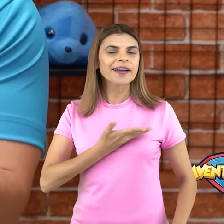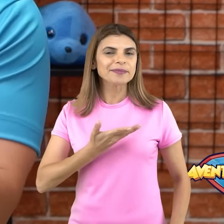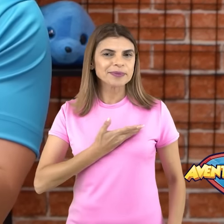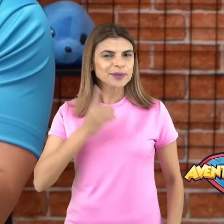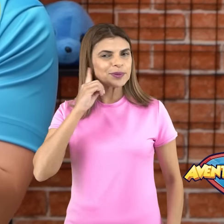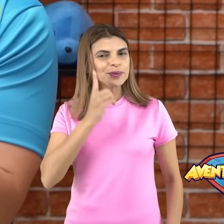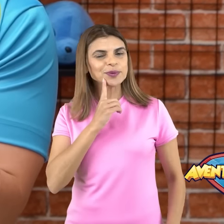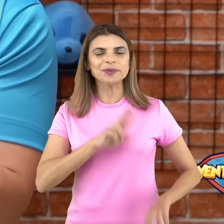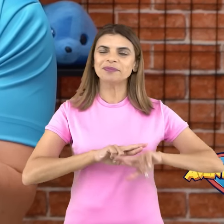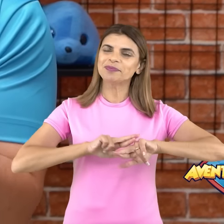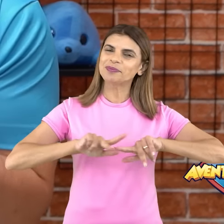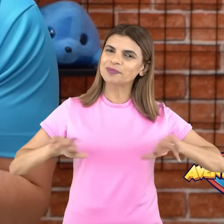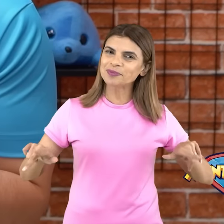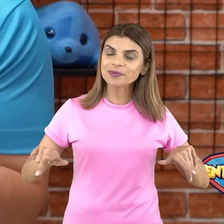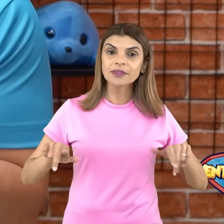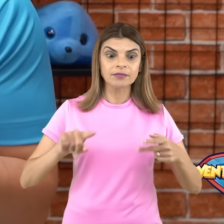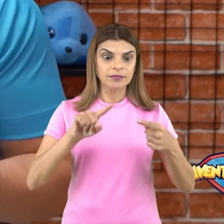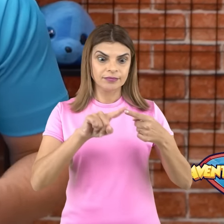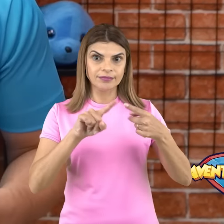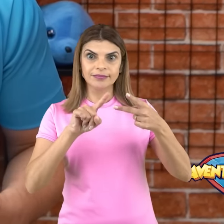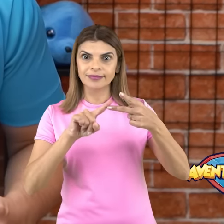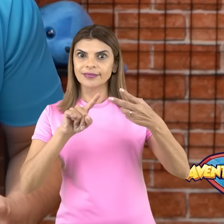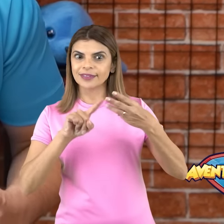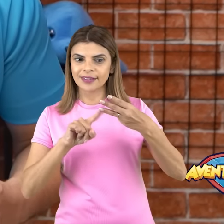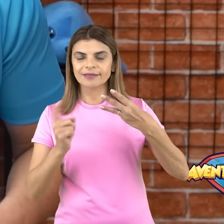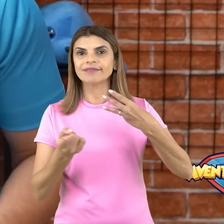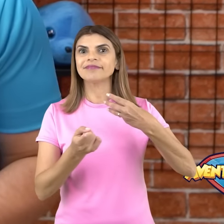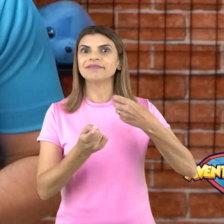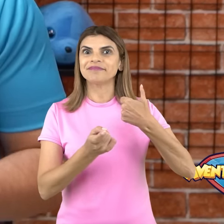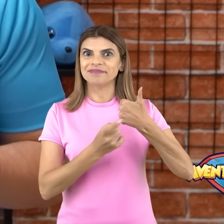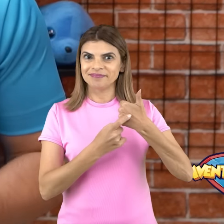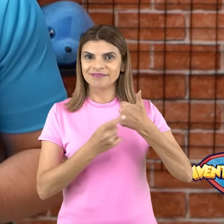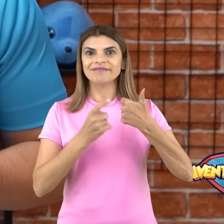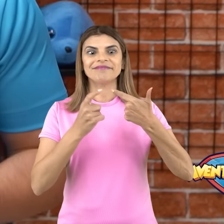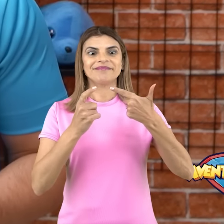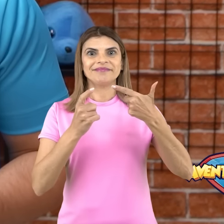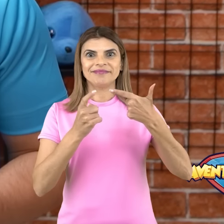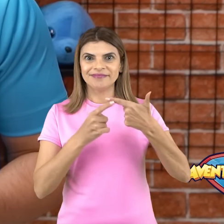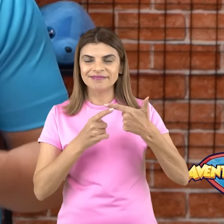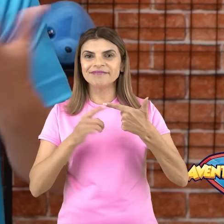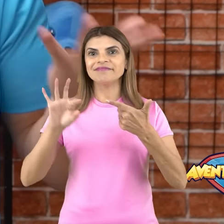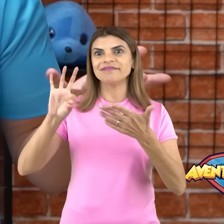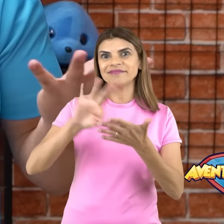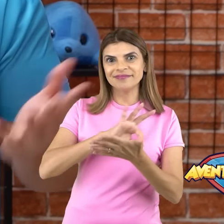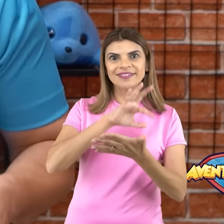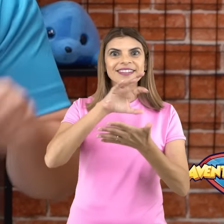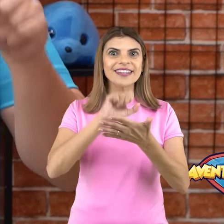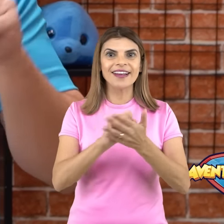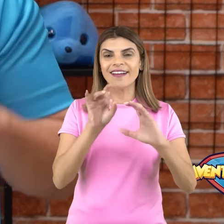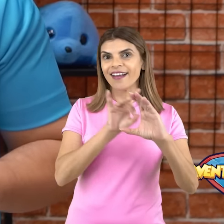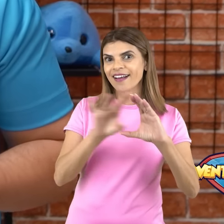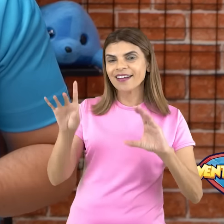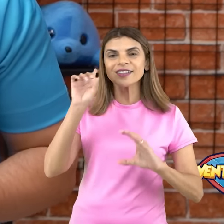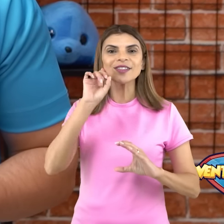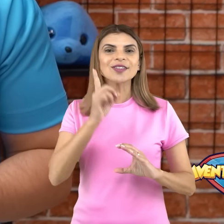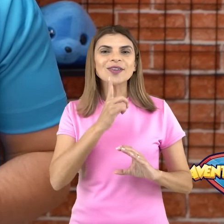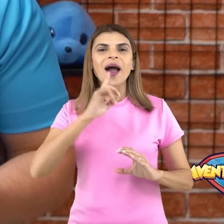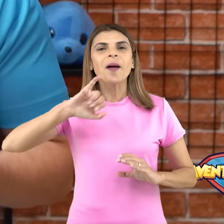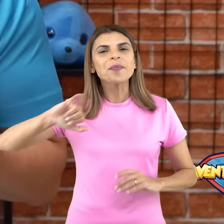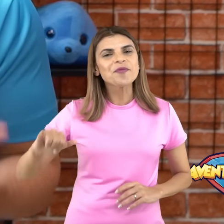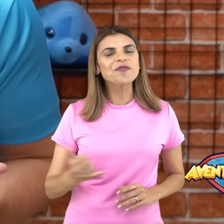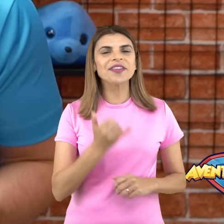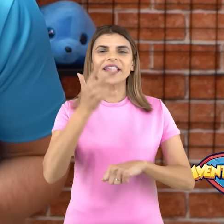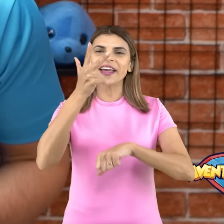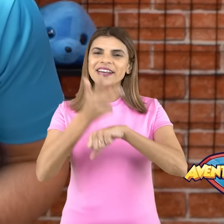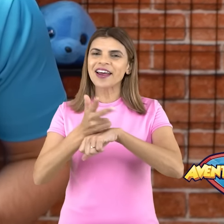amigos. Se você fizer essas três coisas, você vai fazer parte do público super jovem e quem sabe gravar aqui com a gente